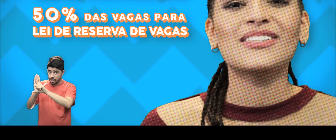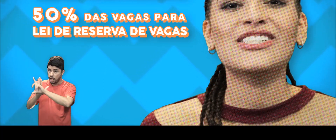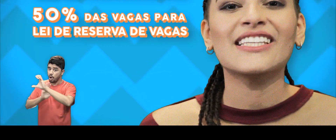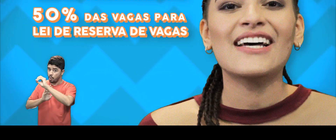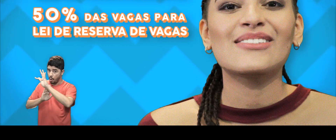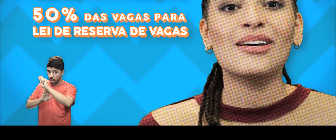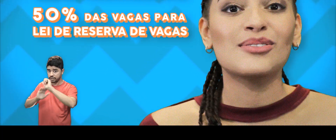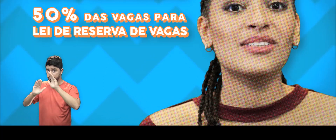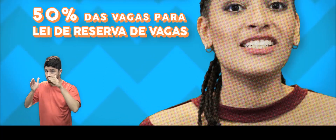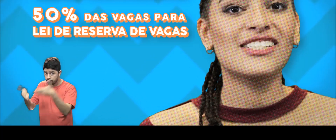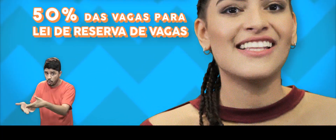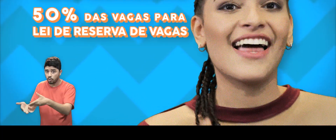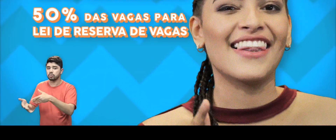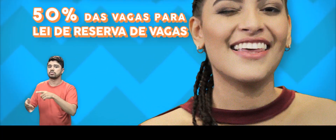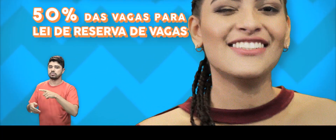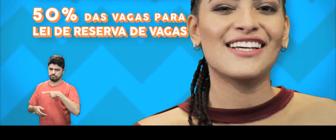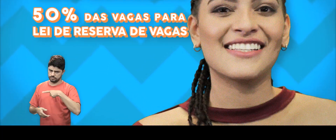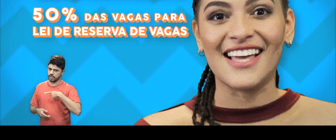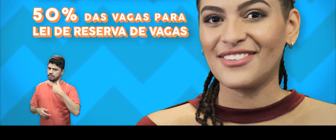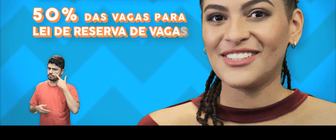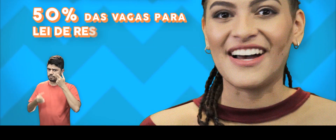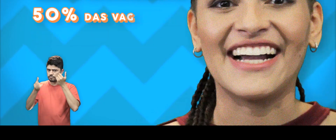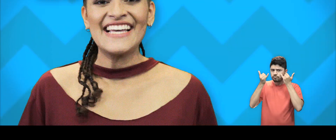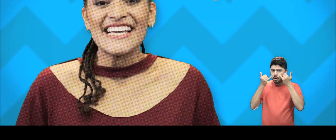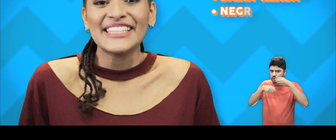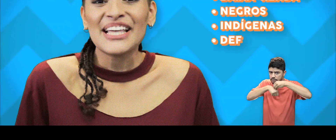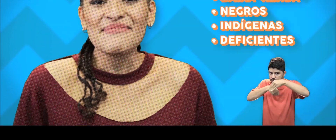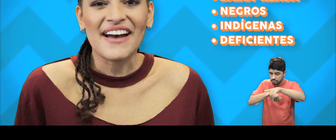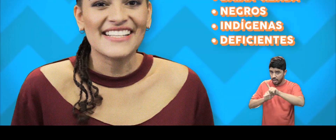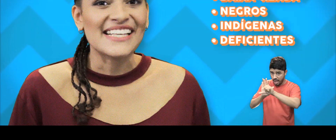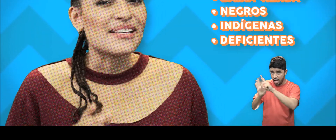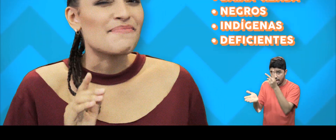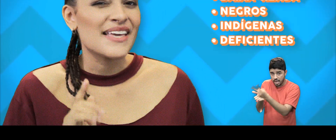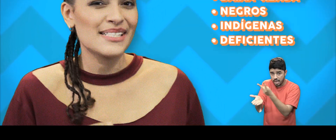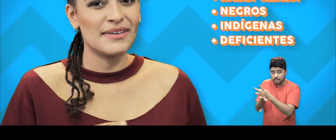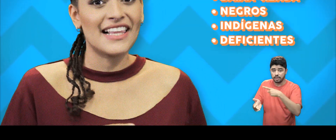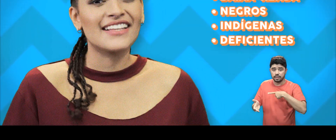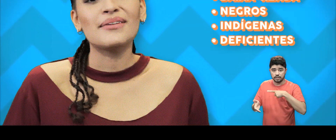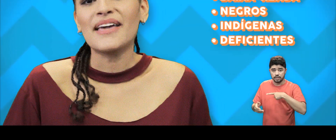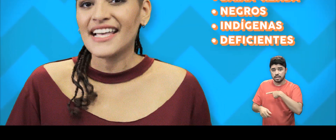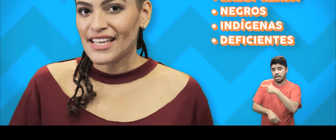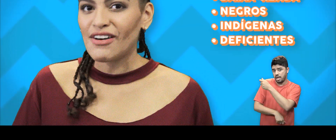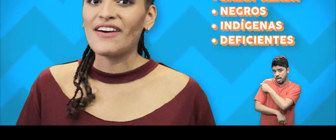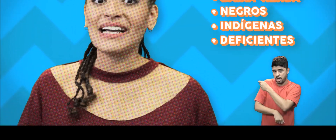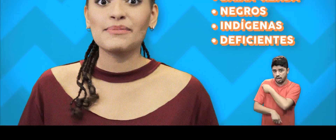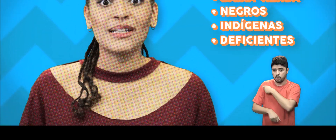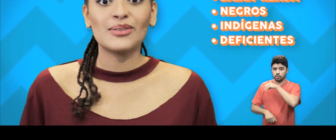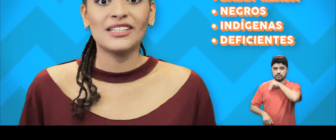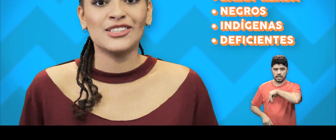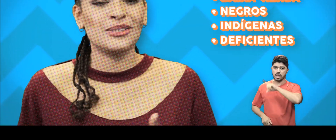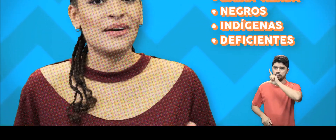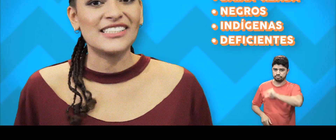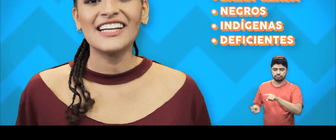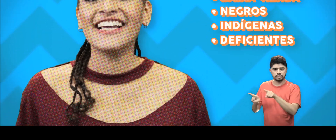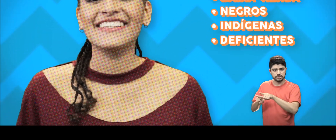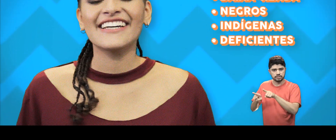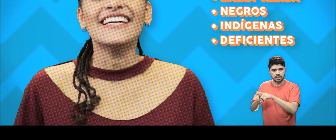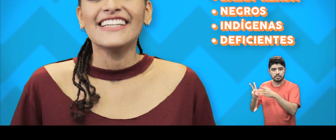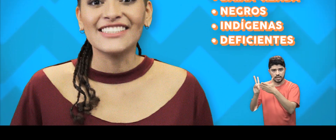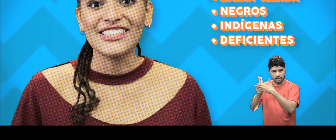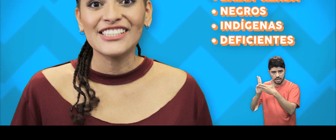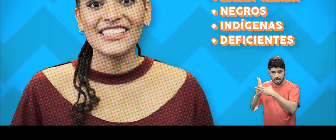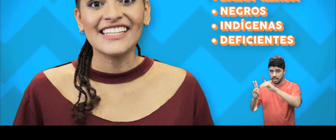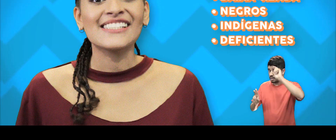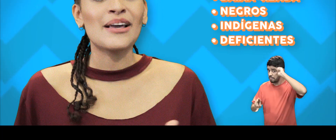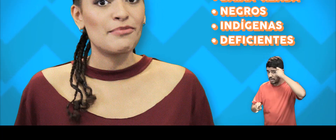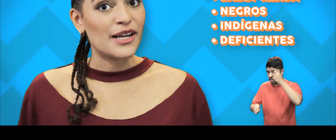são destinados aos estudantes da Lei de Reserva de Vagas. E tem mais, essa mesma lei também reserva vagas para estudantes de baixa renda,